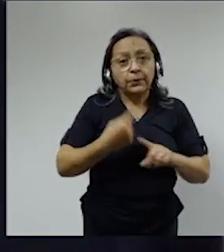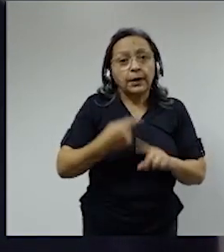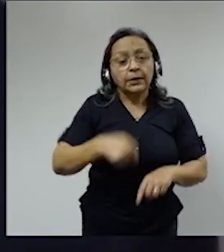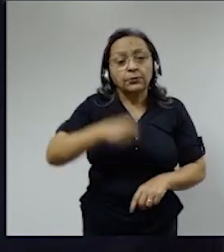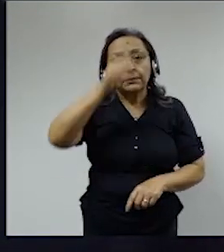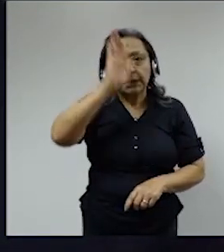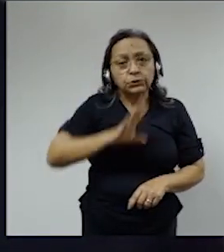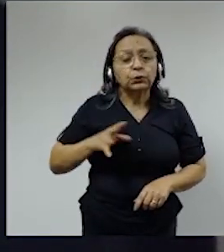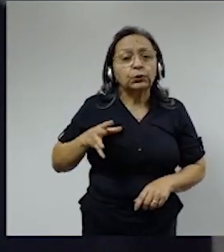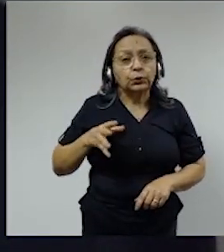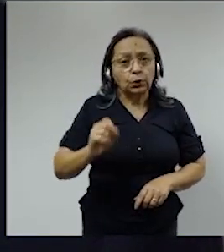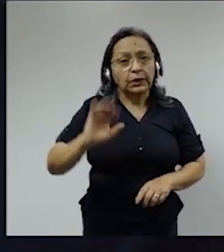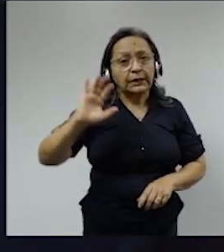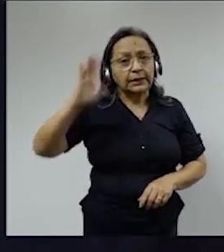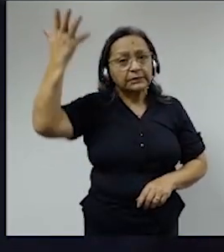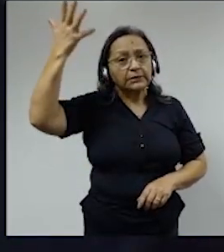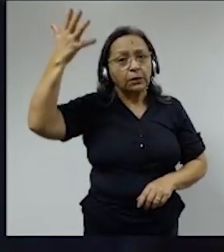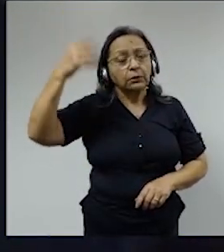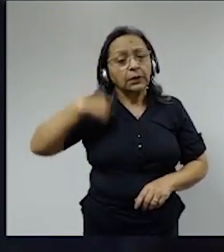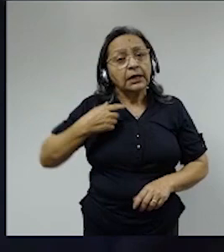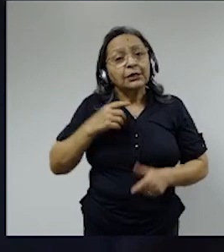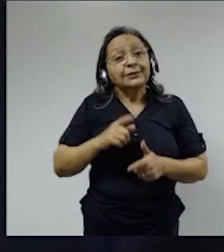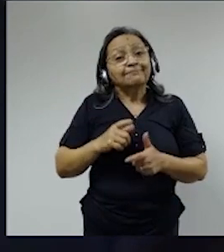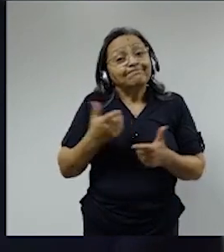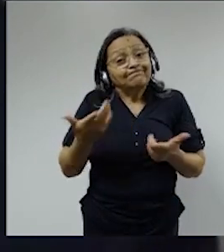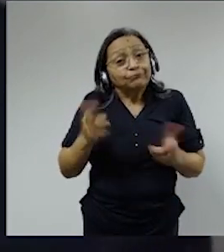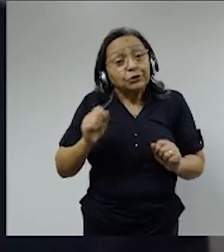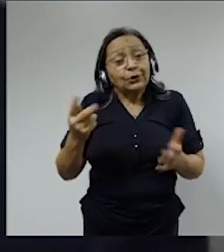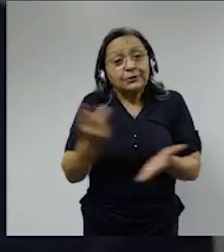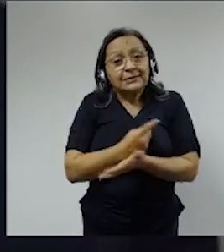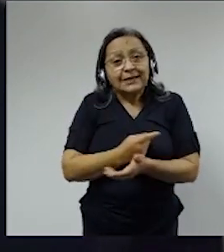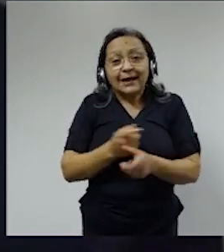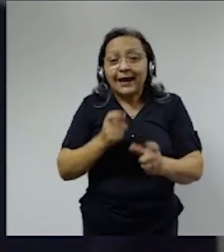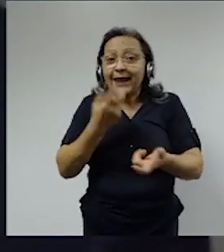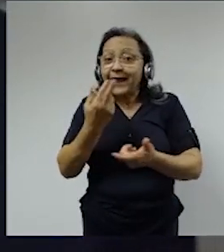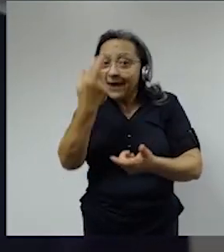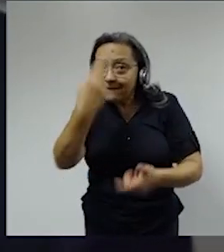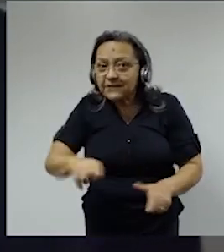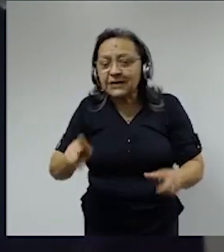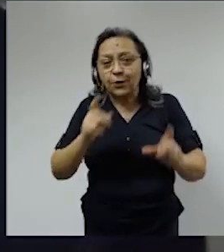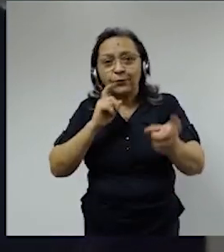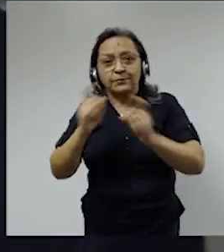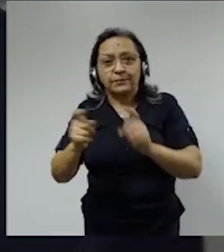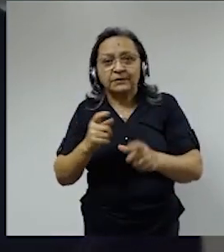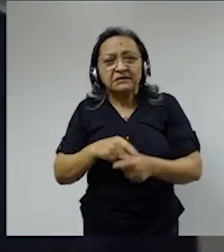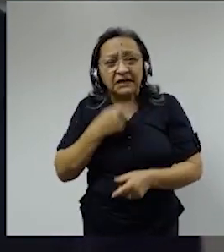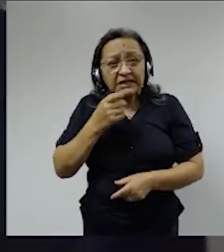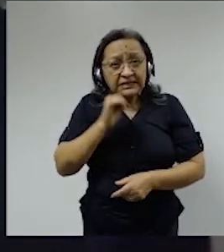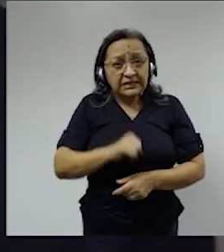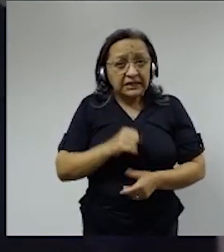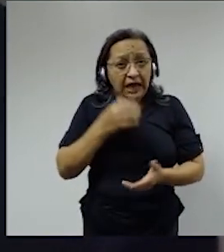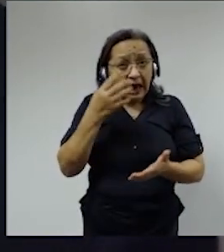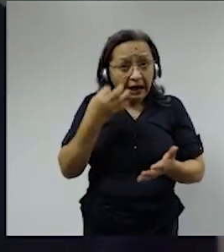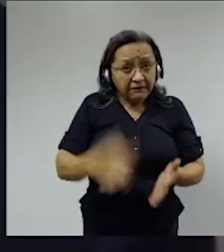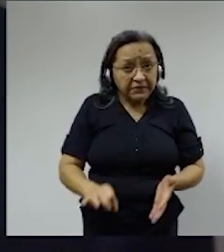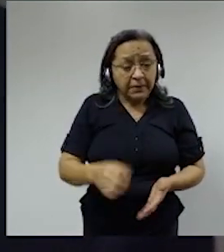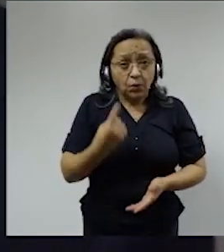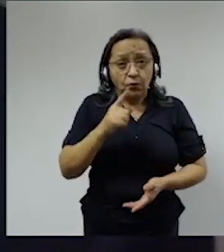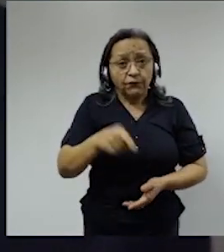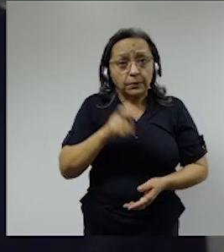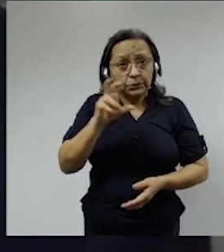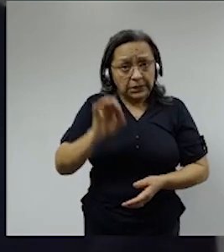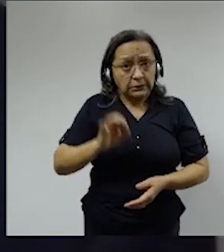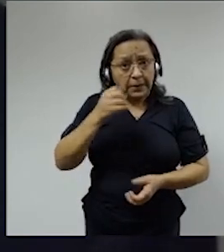Brasil toda decisão administrativa está sujeita à revisão judicial. Então, dizer que o 0,5% vai resolver o problema, eu não sei, podemos estar pagando